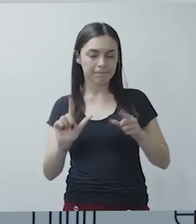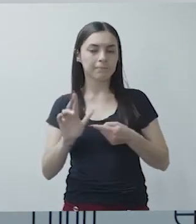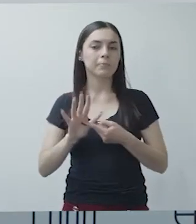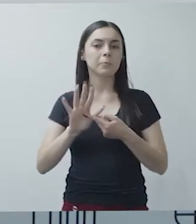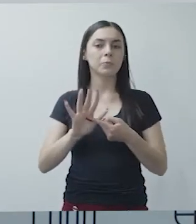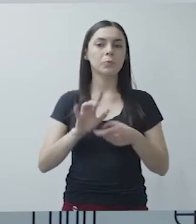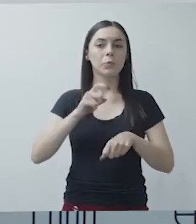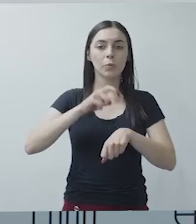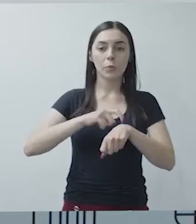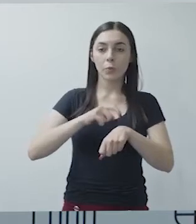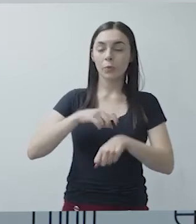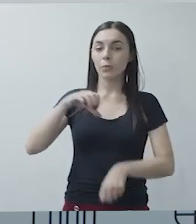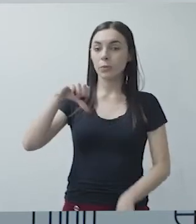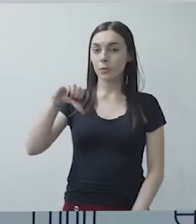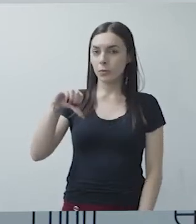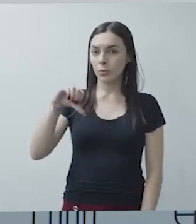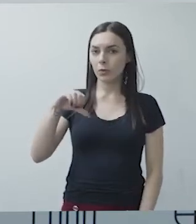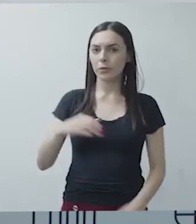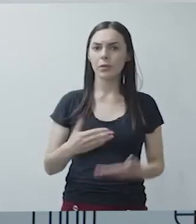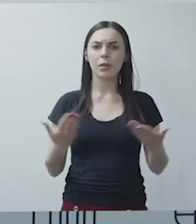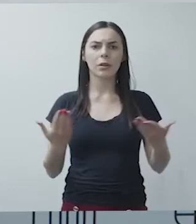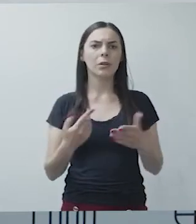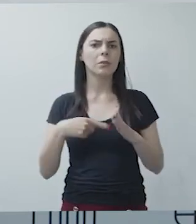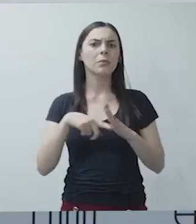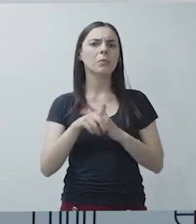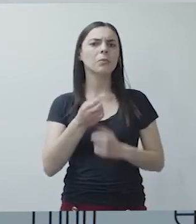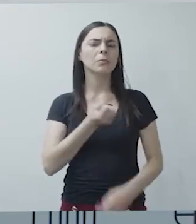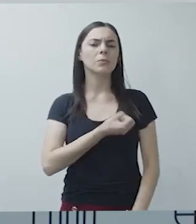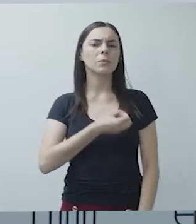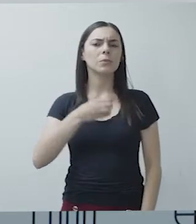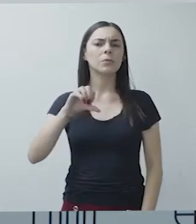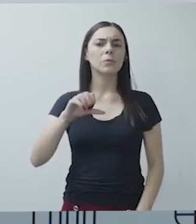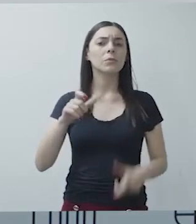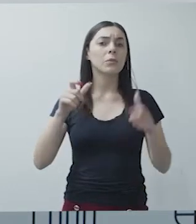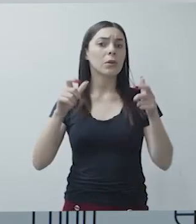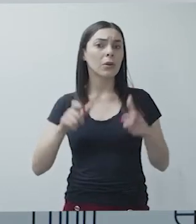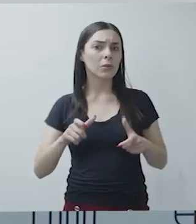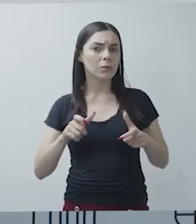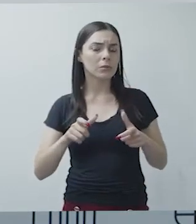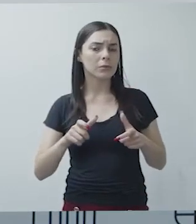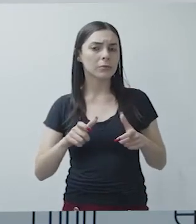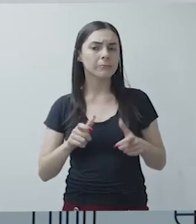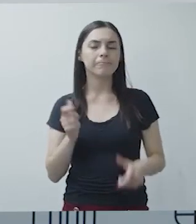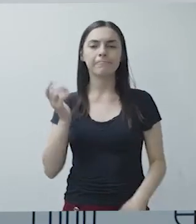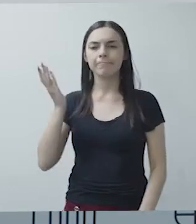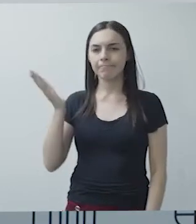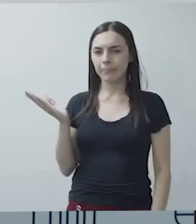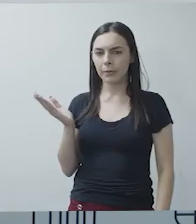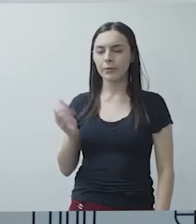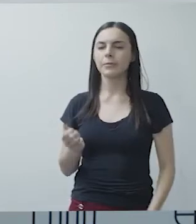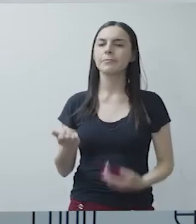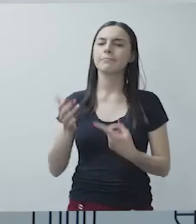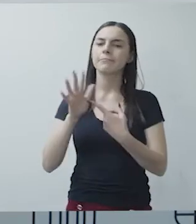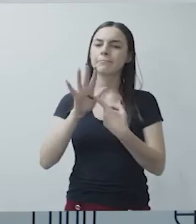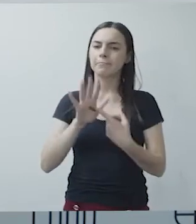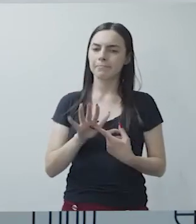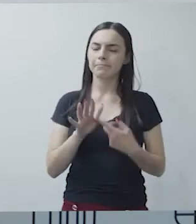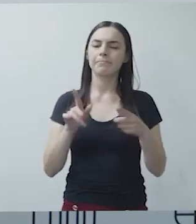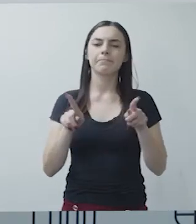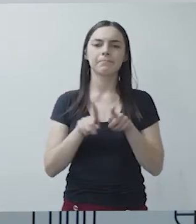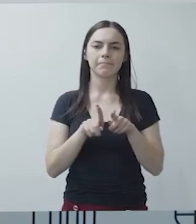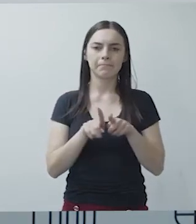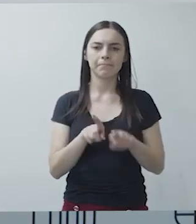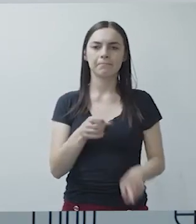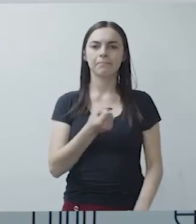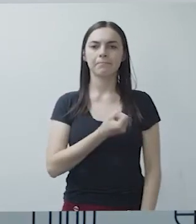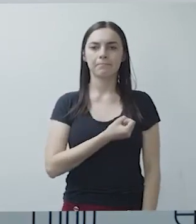9 horas. Então, onde está o número 9? Aqui, né? Então, eu vou colocar aqui também no